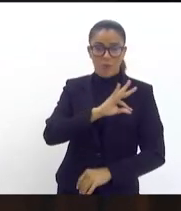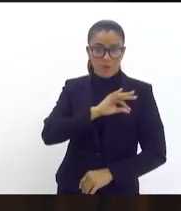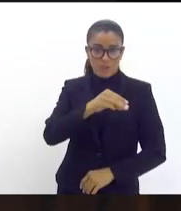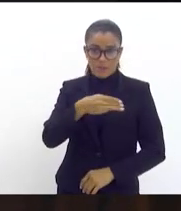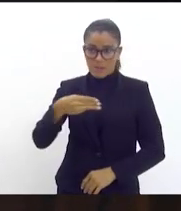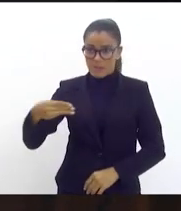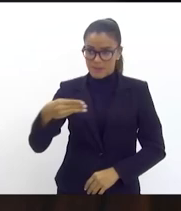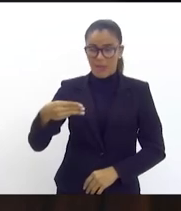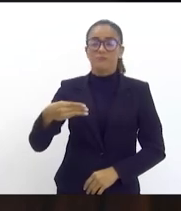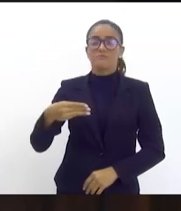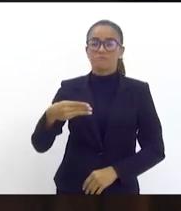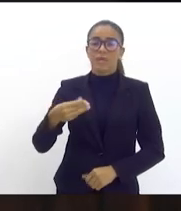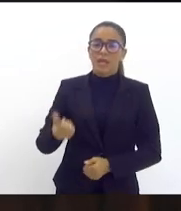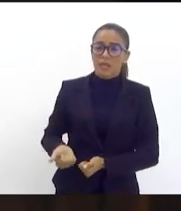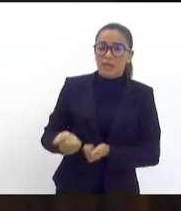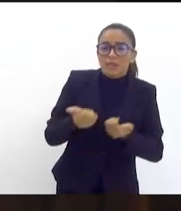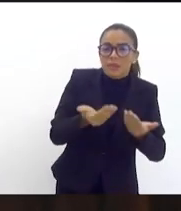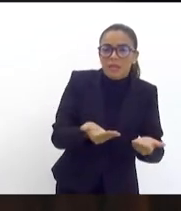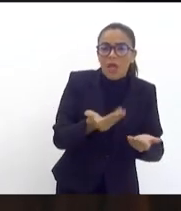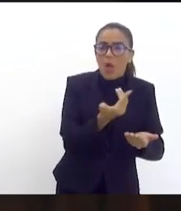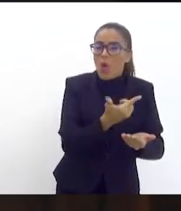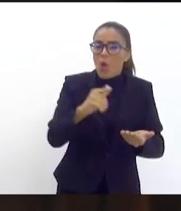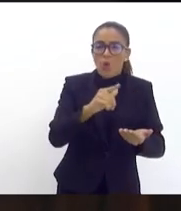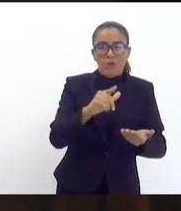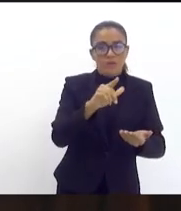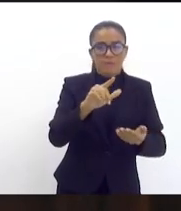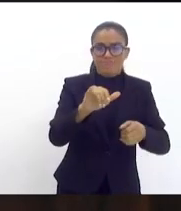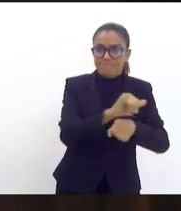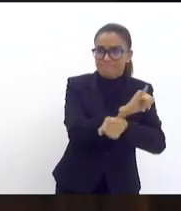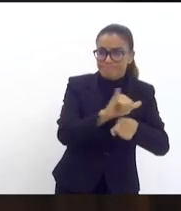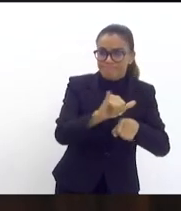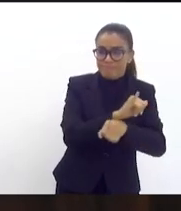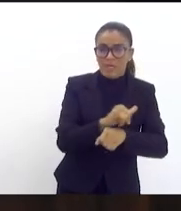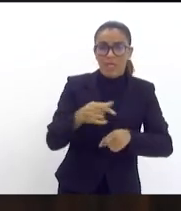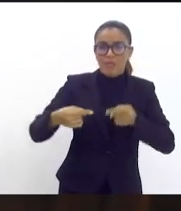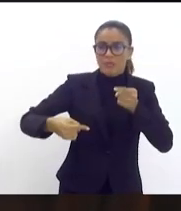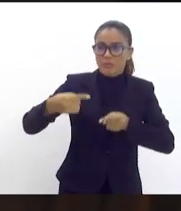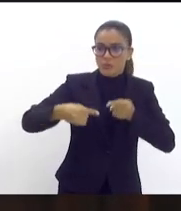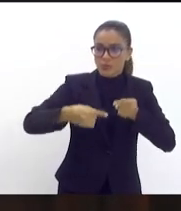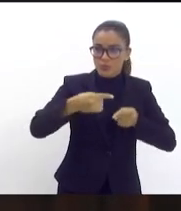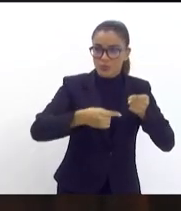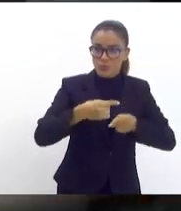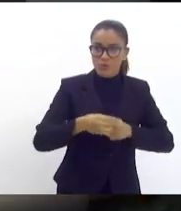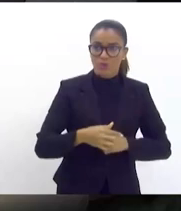Janeiro e dá outras providências. Em discussão.